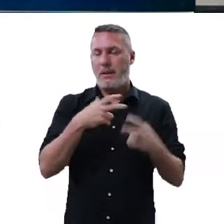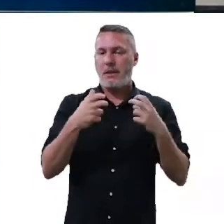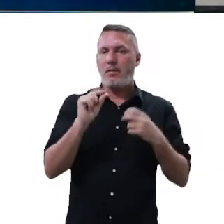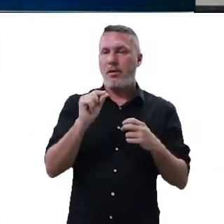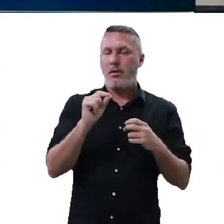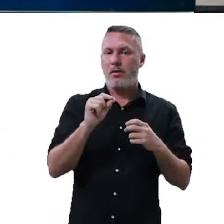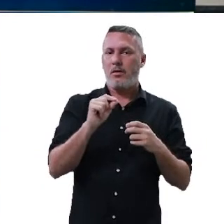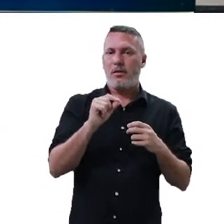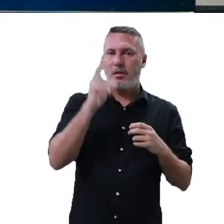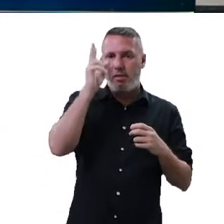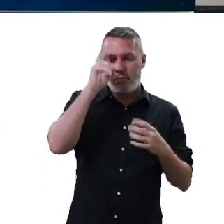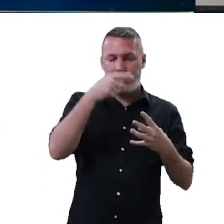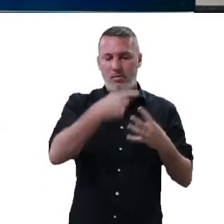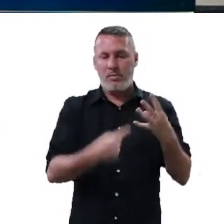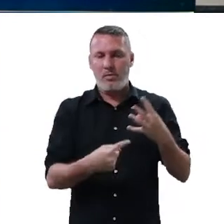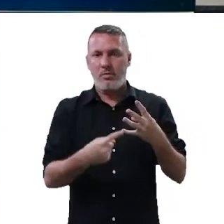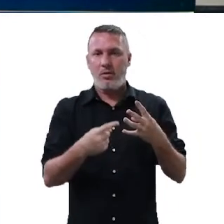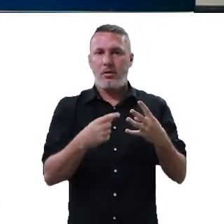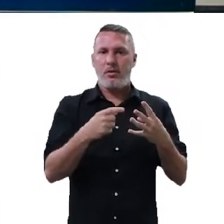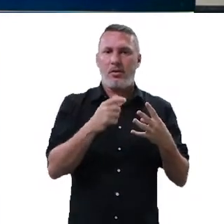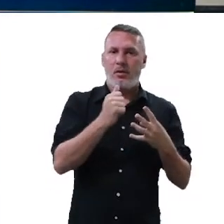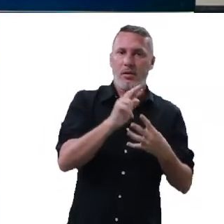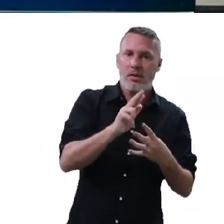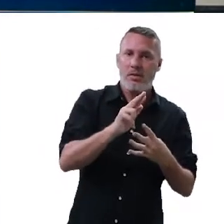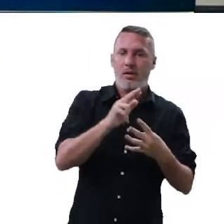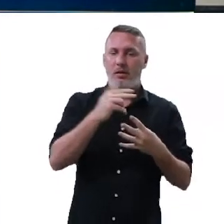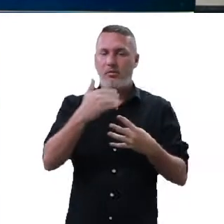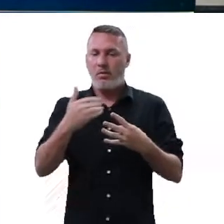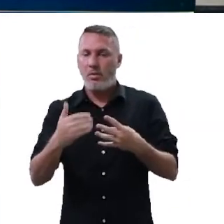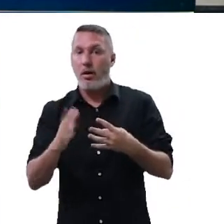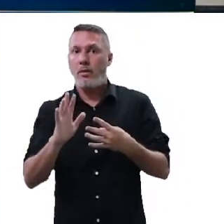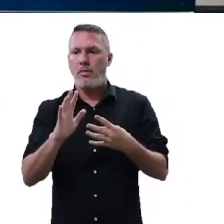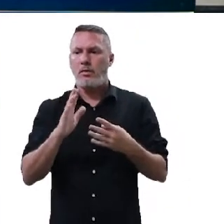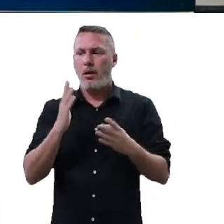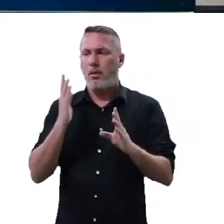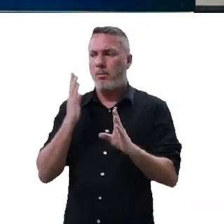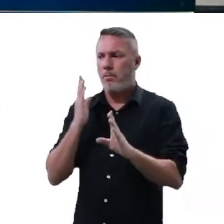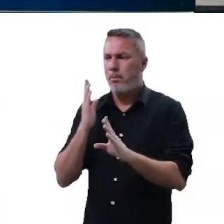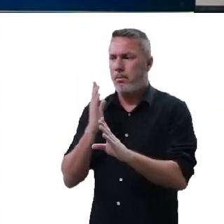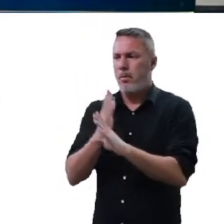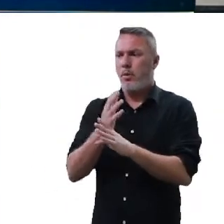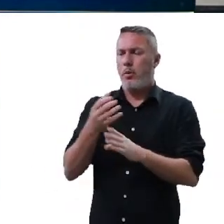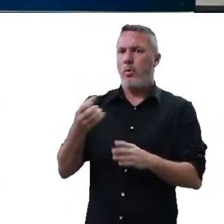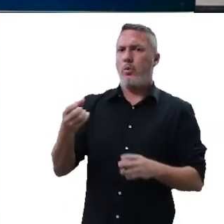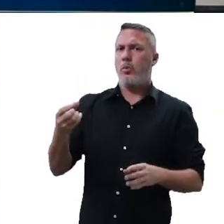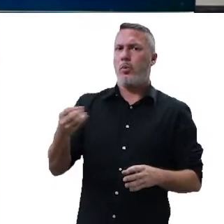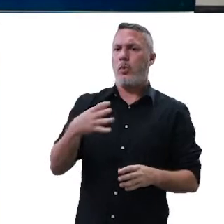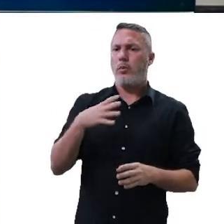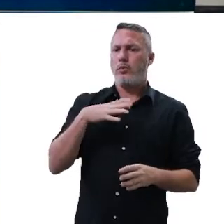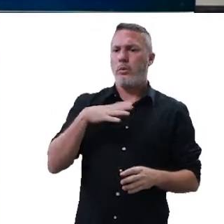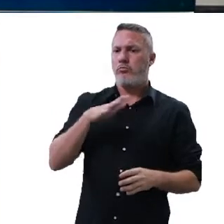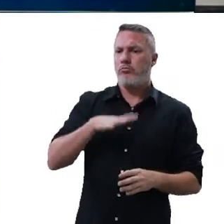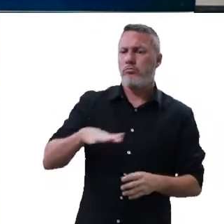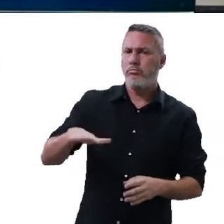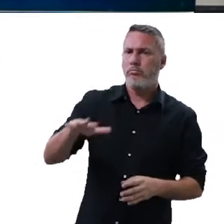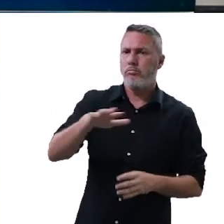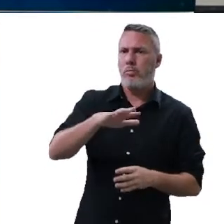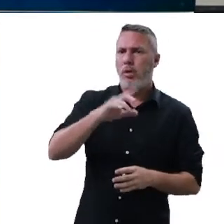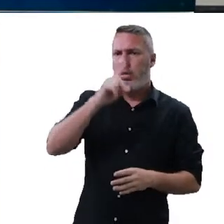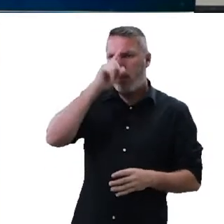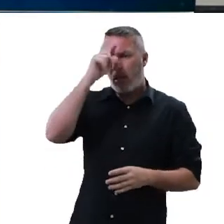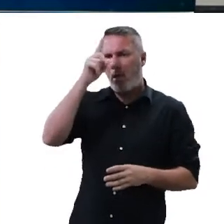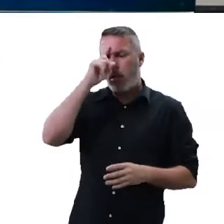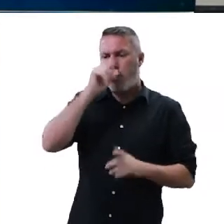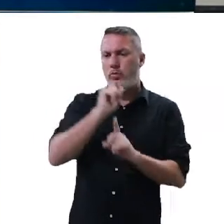o lar. Mas agora, nesse momento aqui, nós temos uma nova arete sendo